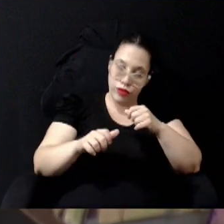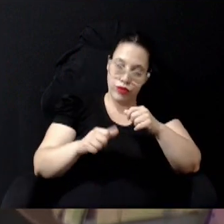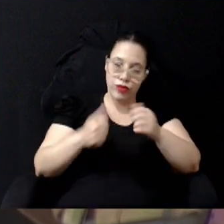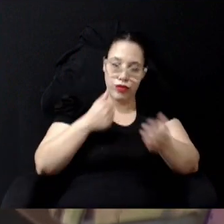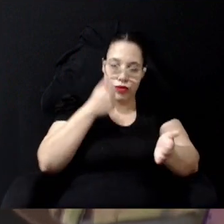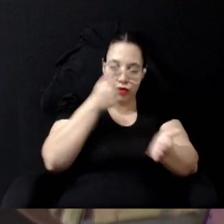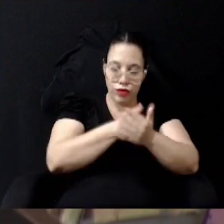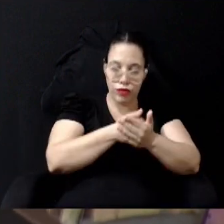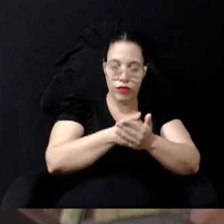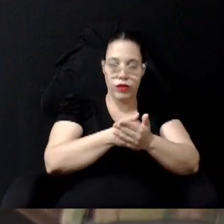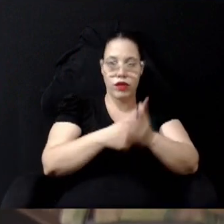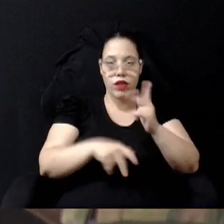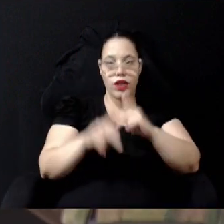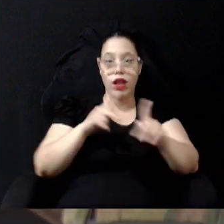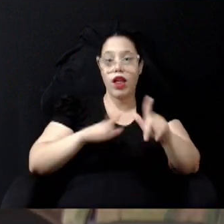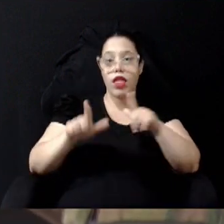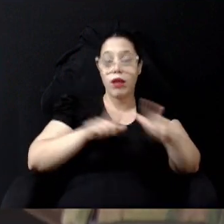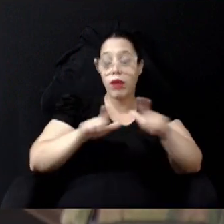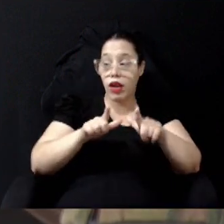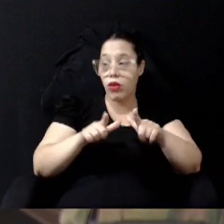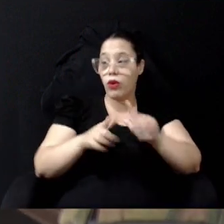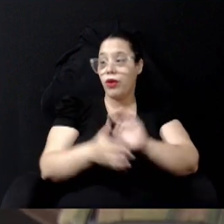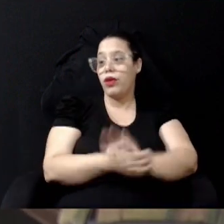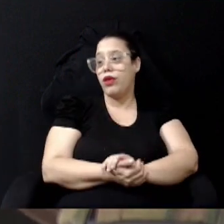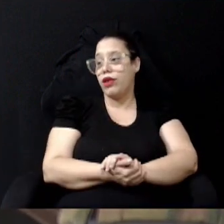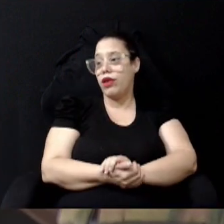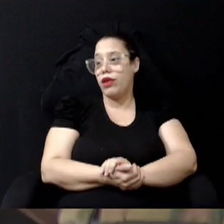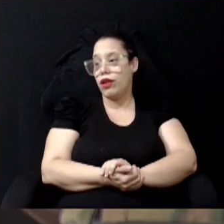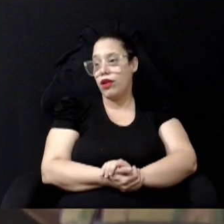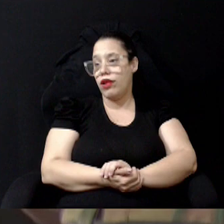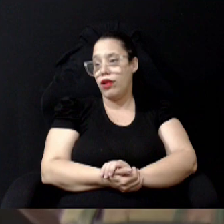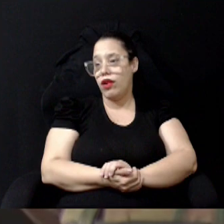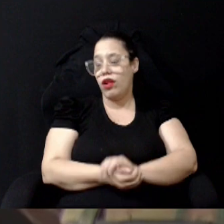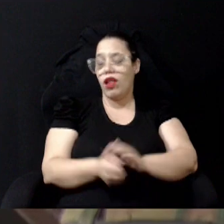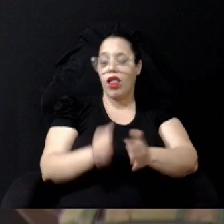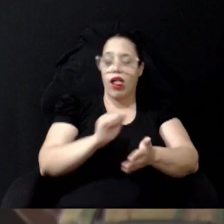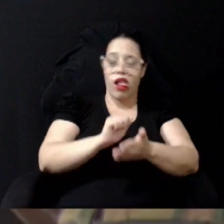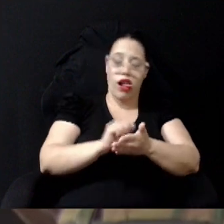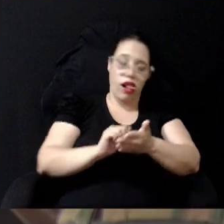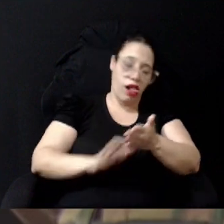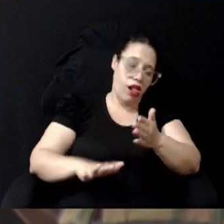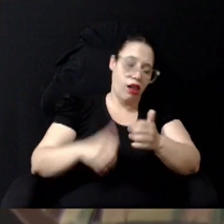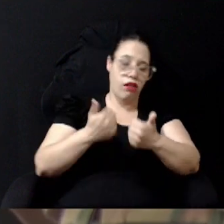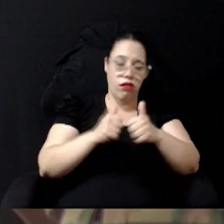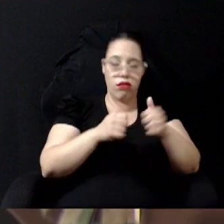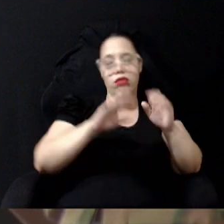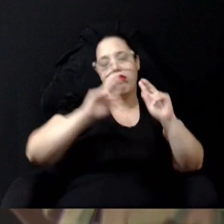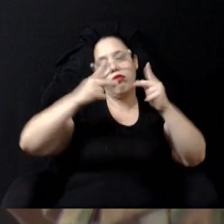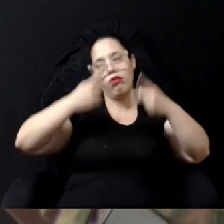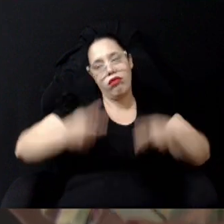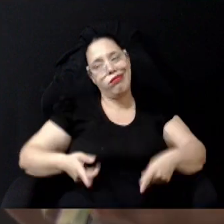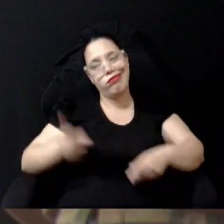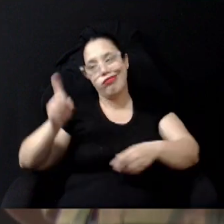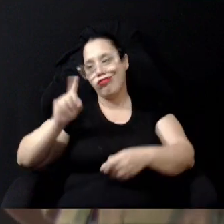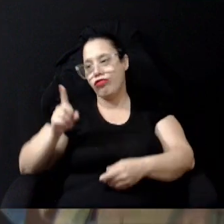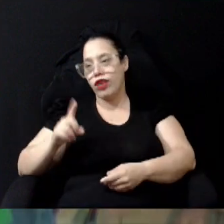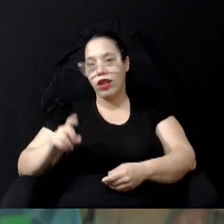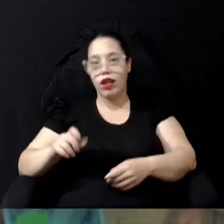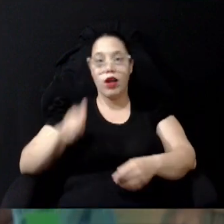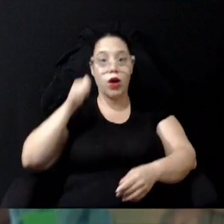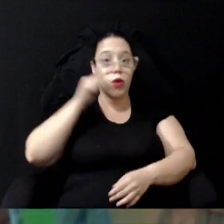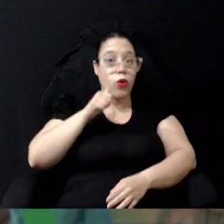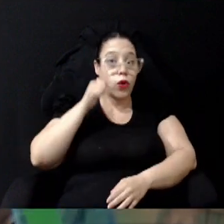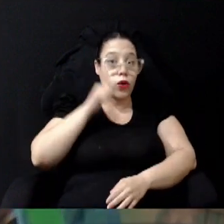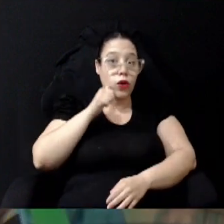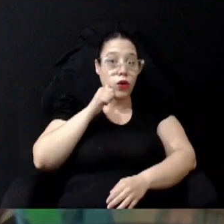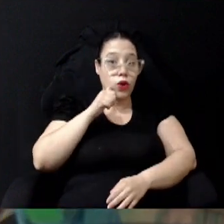população trabalhadora a serviços desumanizados, sabe? E a questão da mulher, né, da violência